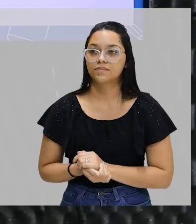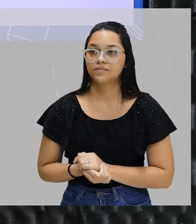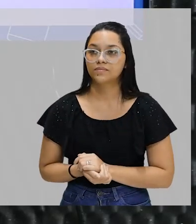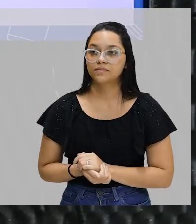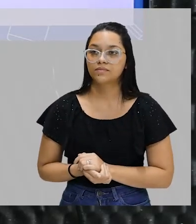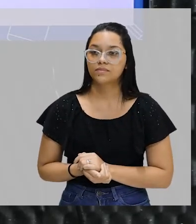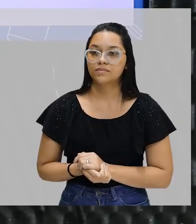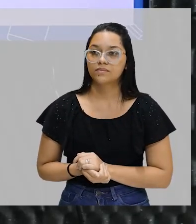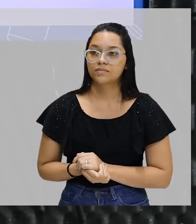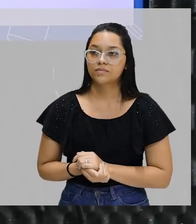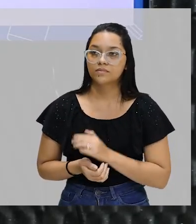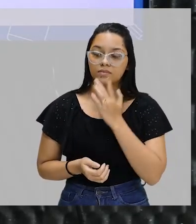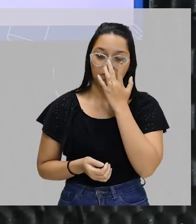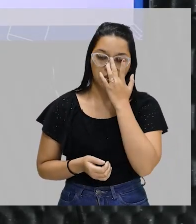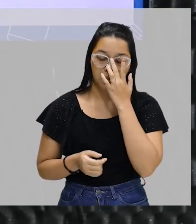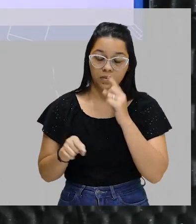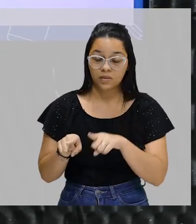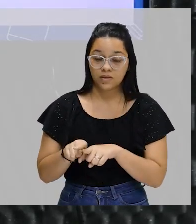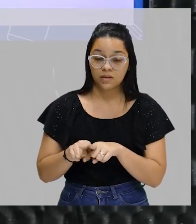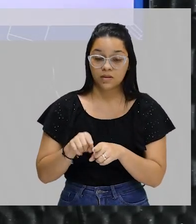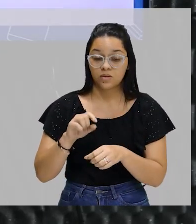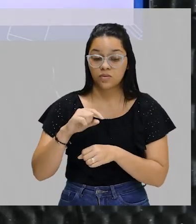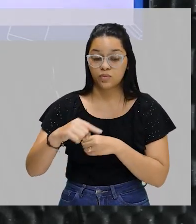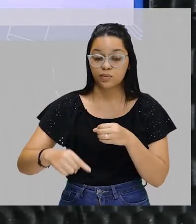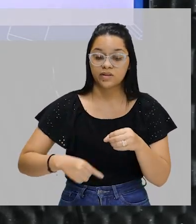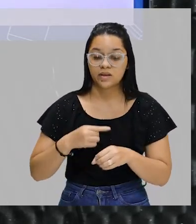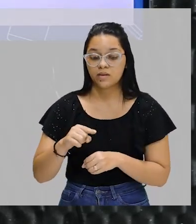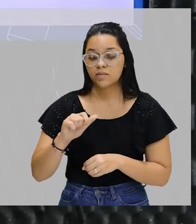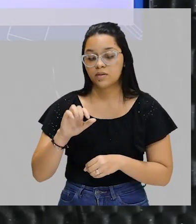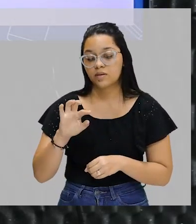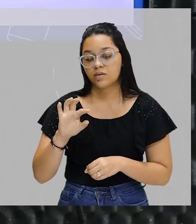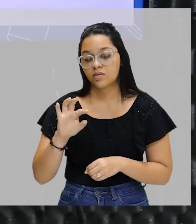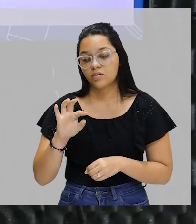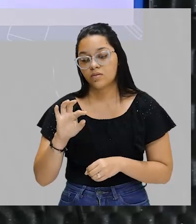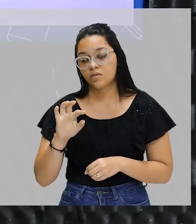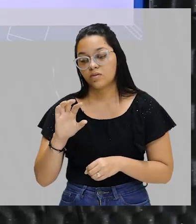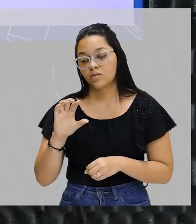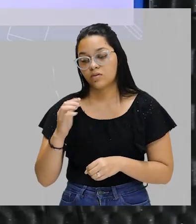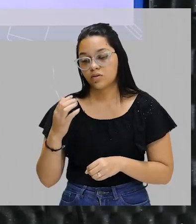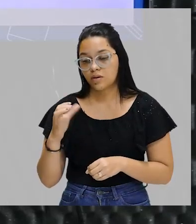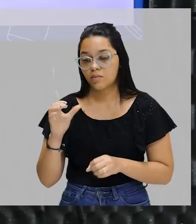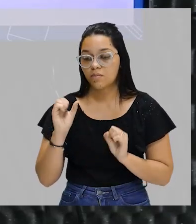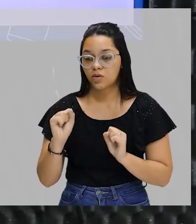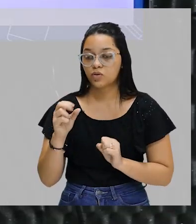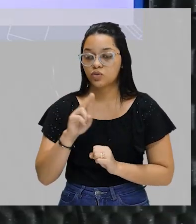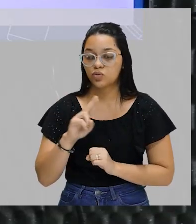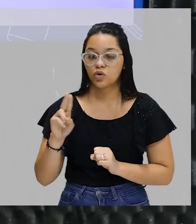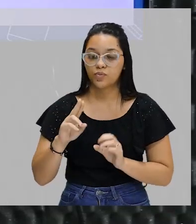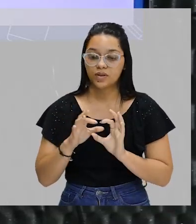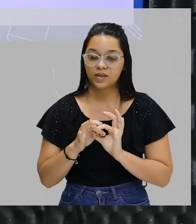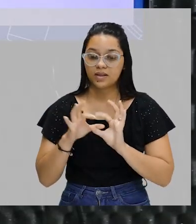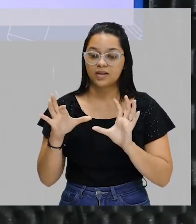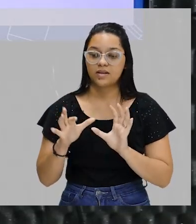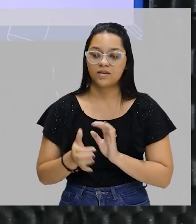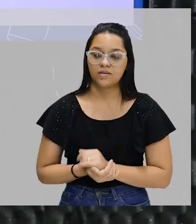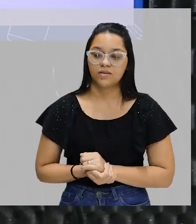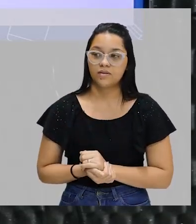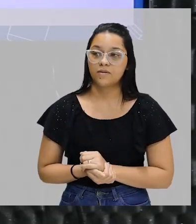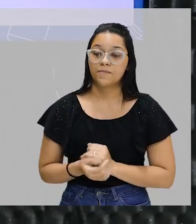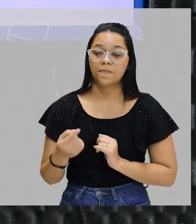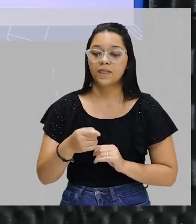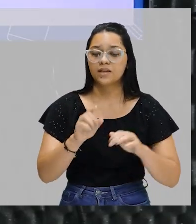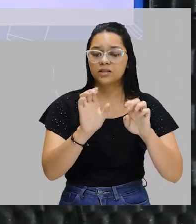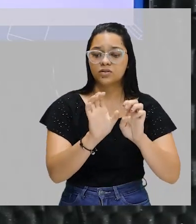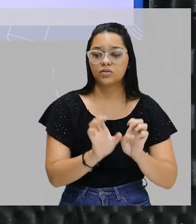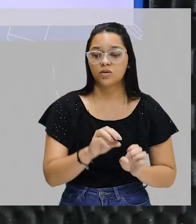certo? Os átomos de carbono primário podem ser chamados ainda de extremidades livres. O nome dessa estrutura, turminha,